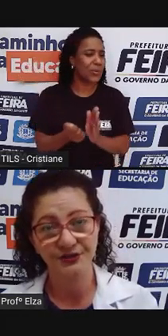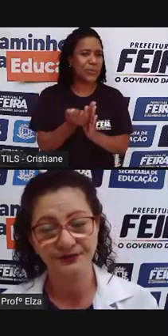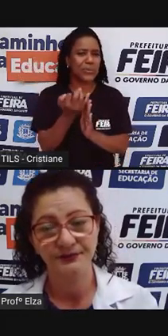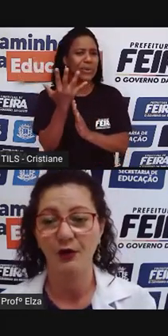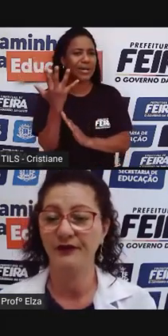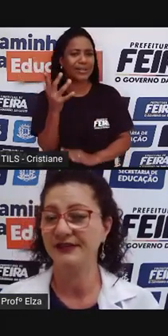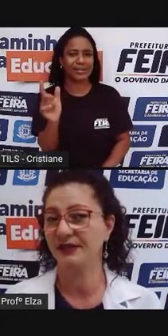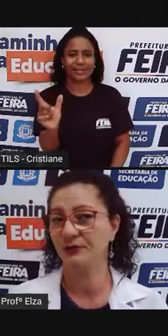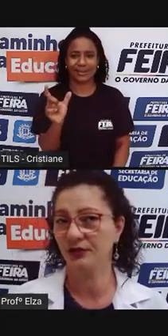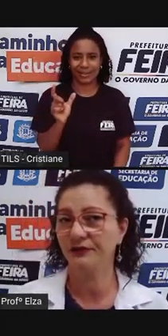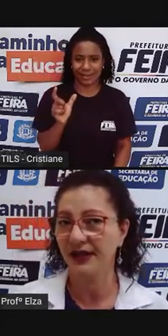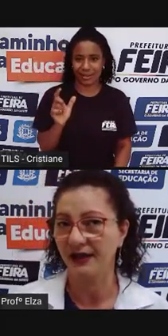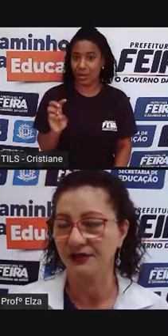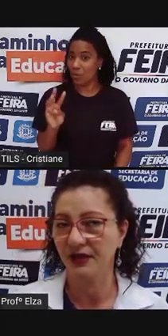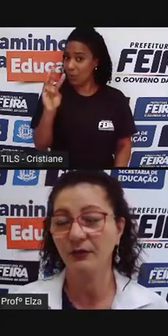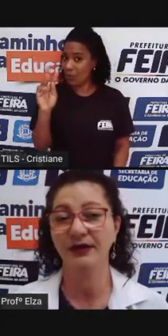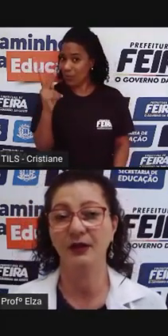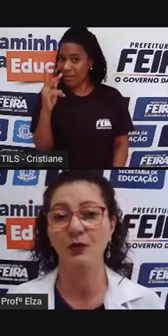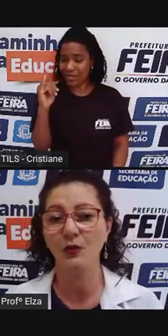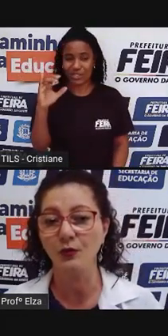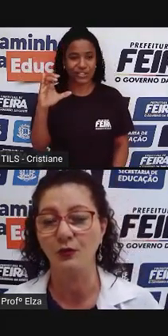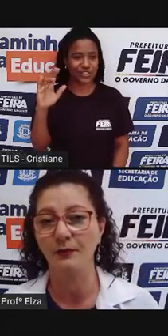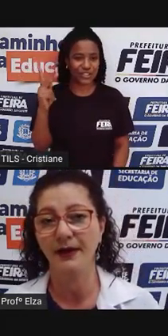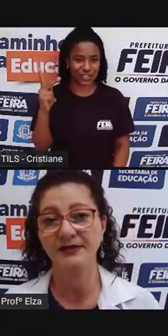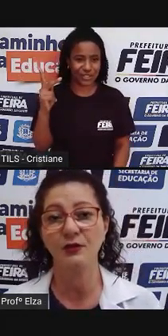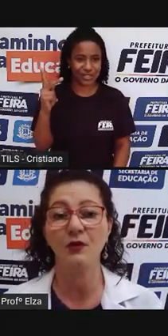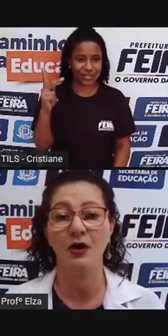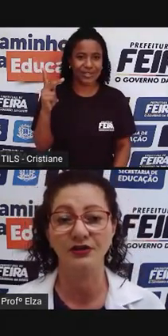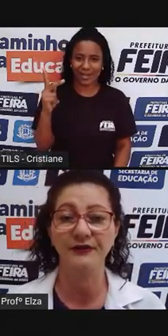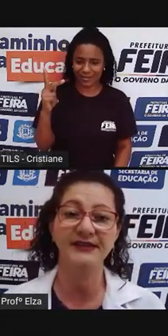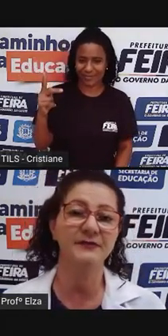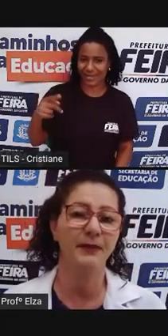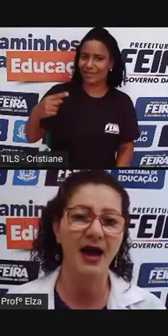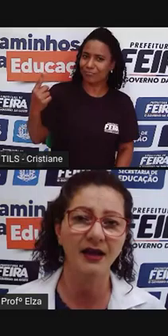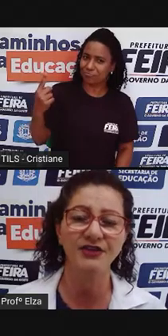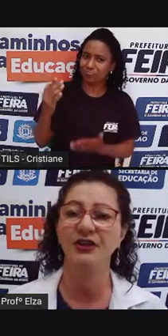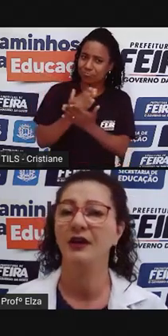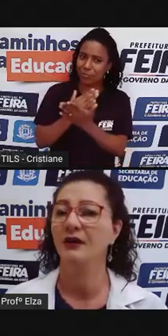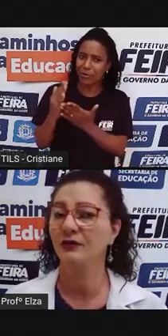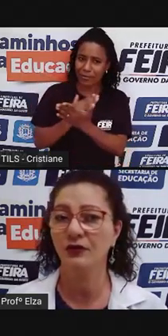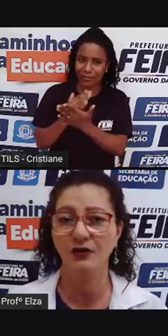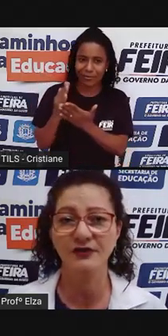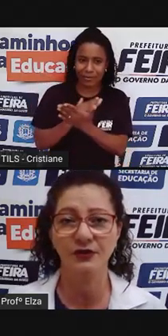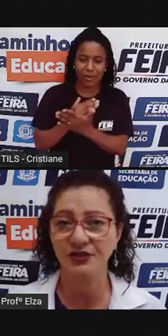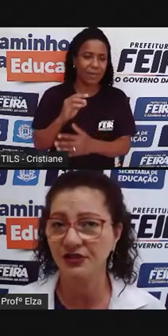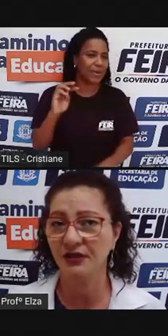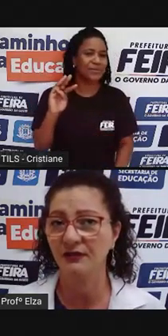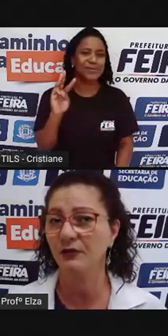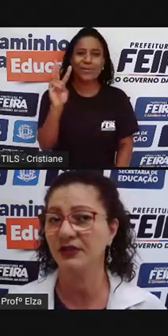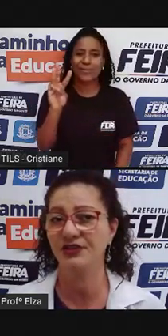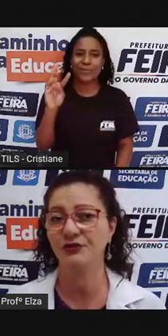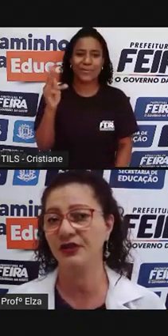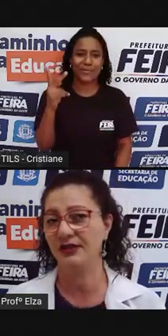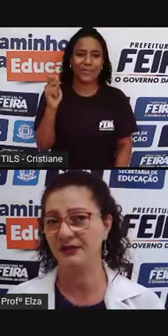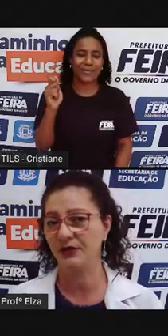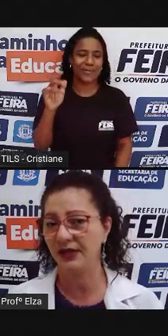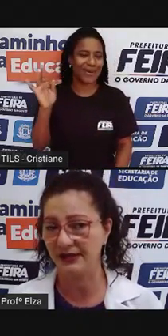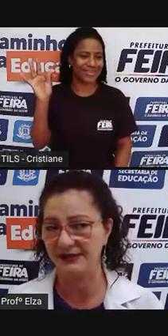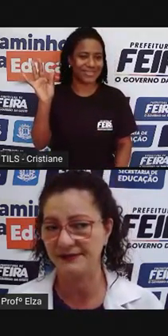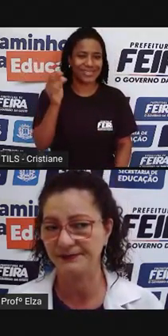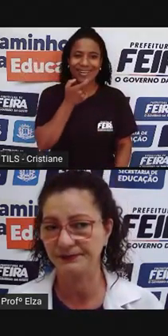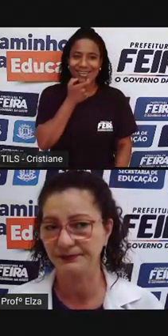Which talvez seja uma novidade, né? Não é tão comum. Mas o what faz parte do nosso cotidiano quando a gente utiliza